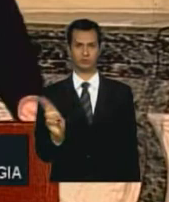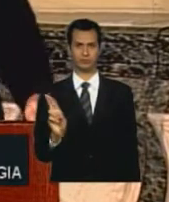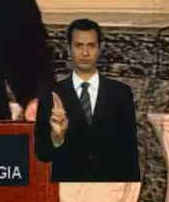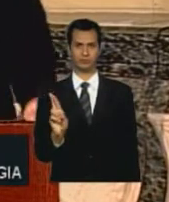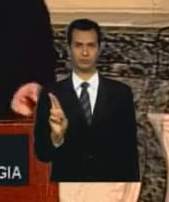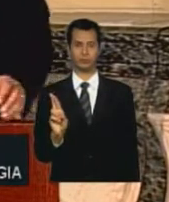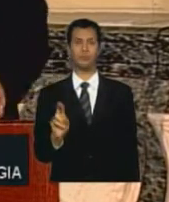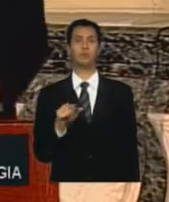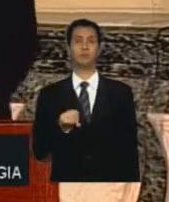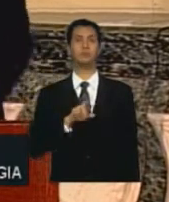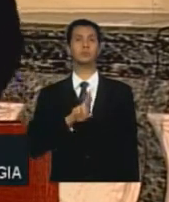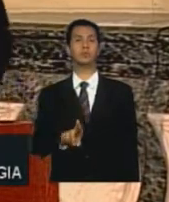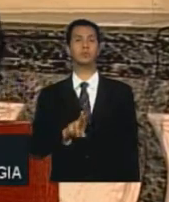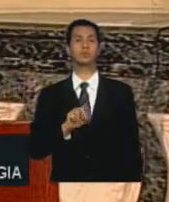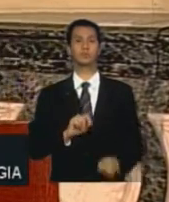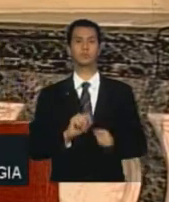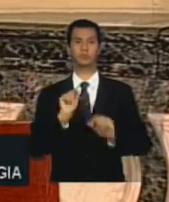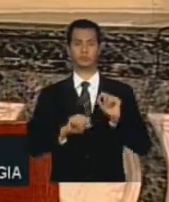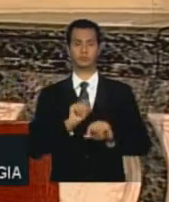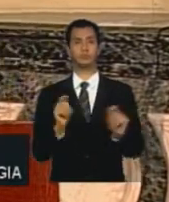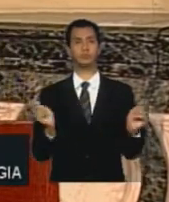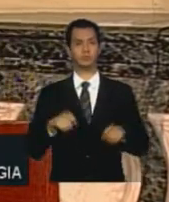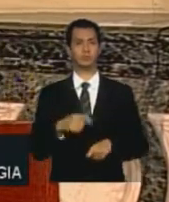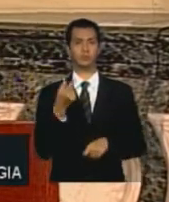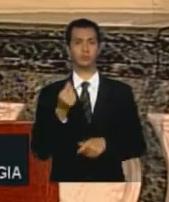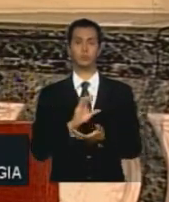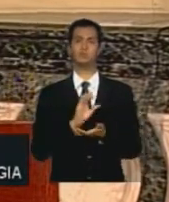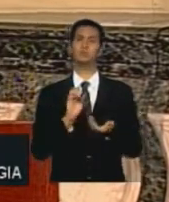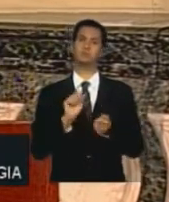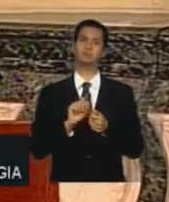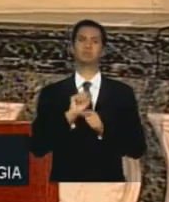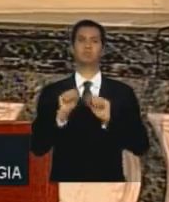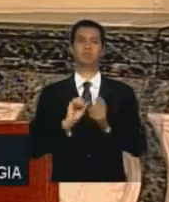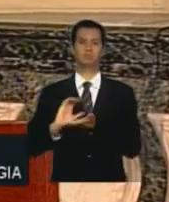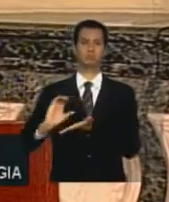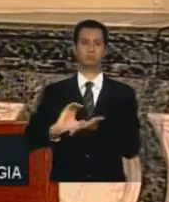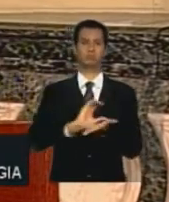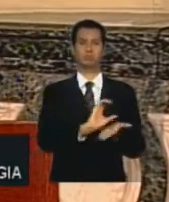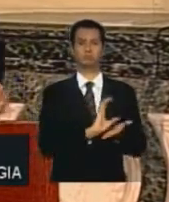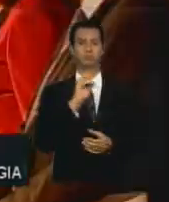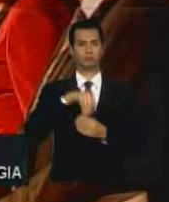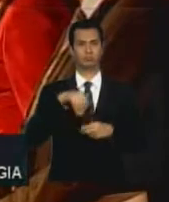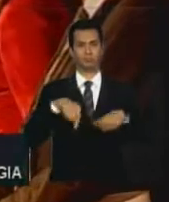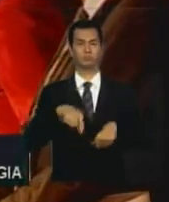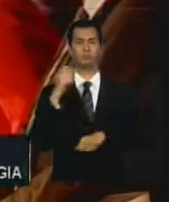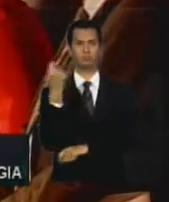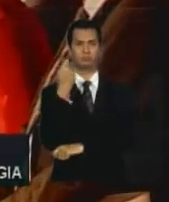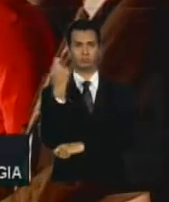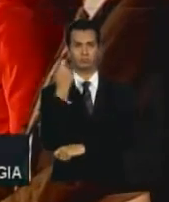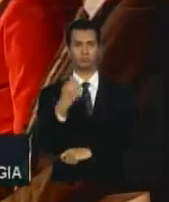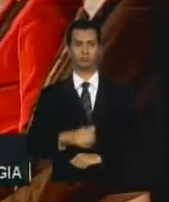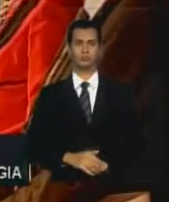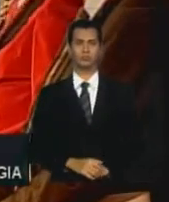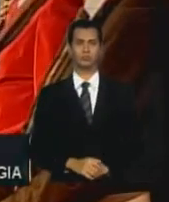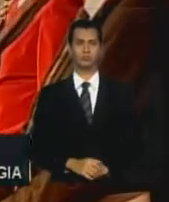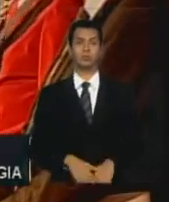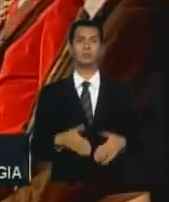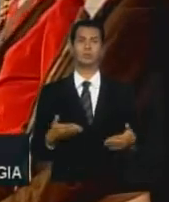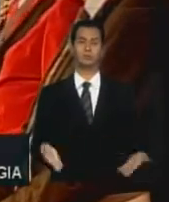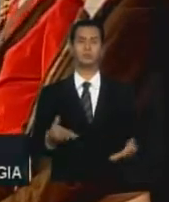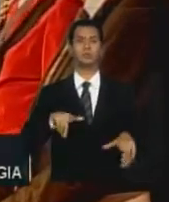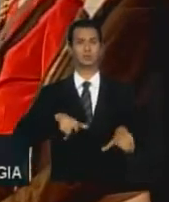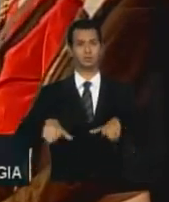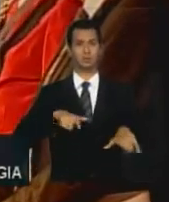Resultado este que poderá ser integralmente usado em investimentos e melhorias do Estado do Rio Grande do Sul. Então, é um trabalho que eu